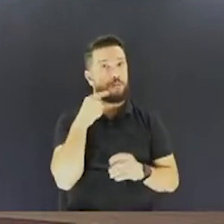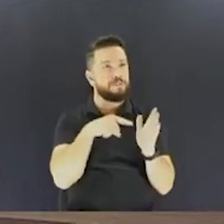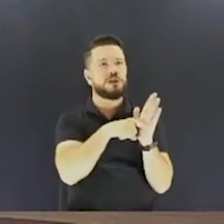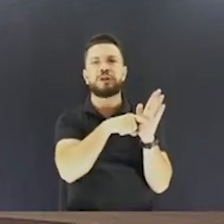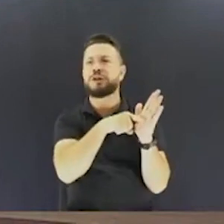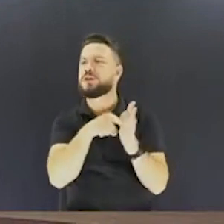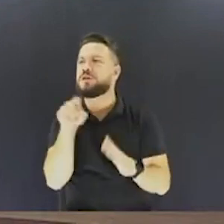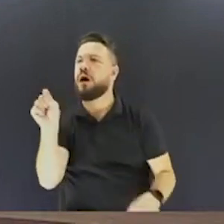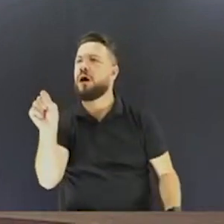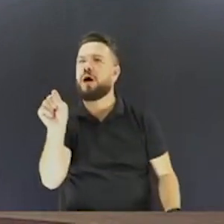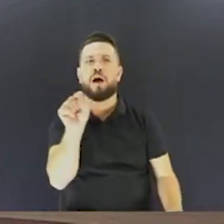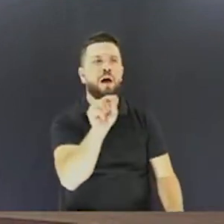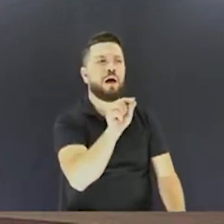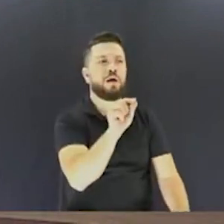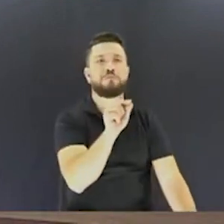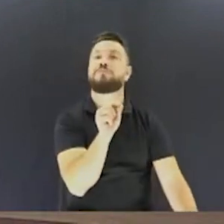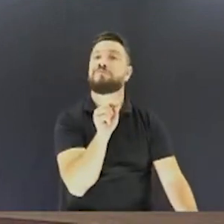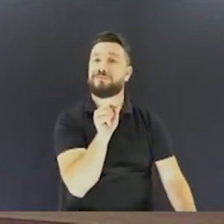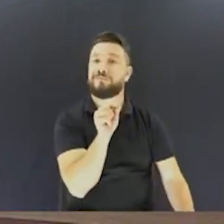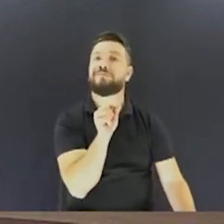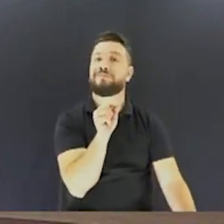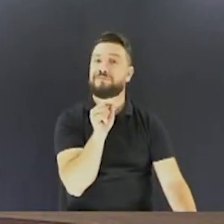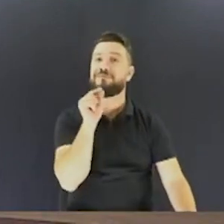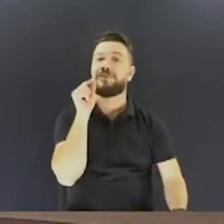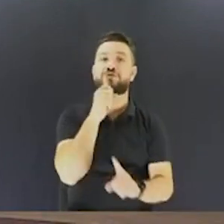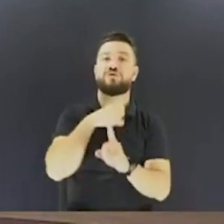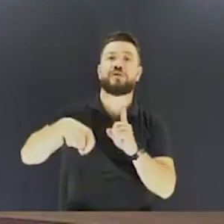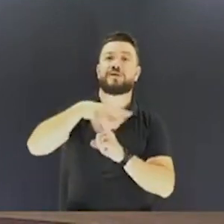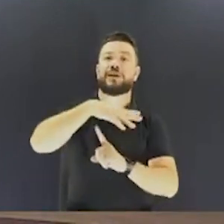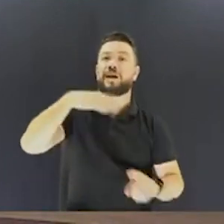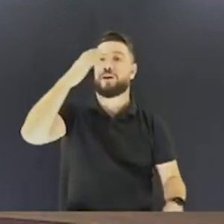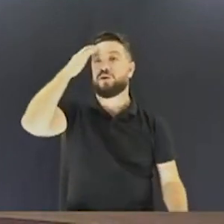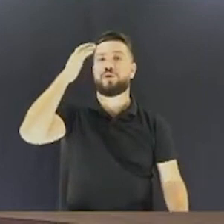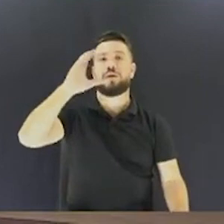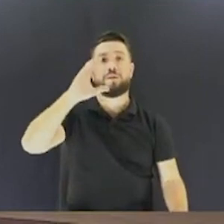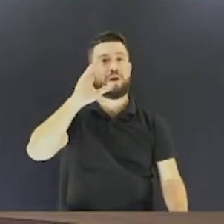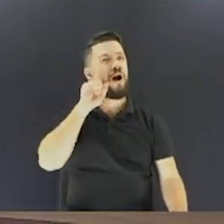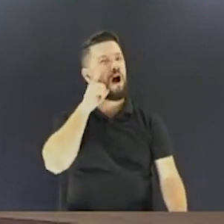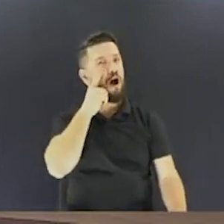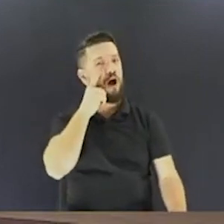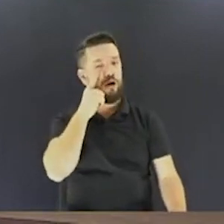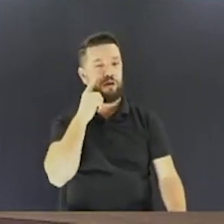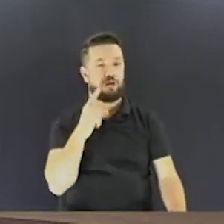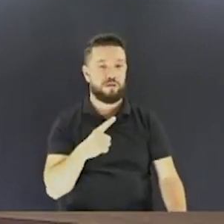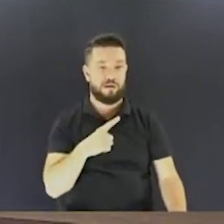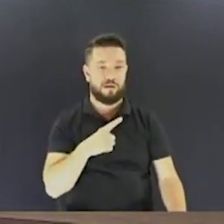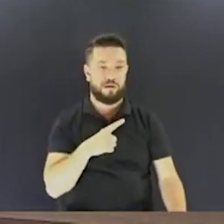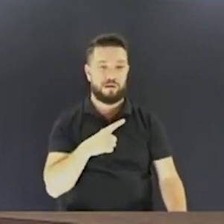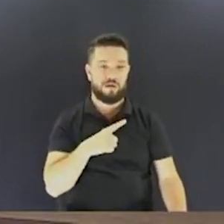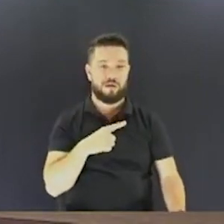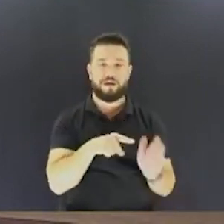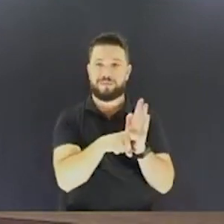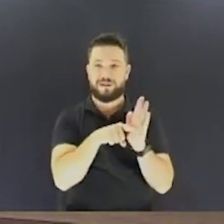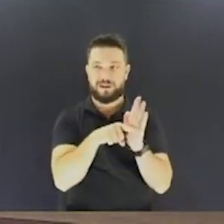justamente o que mostra a sociedade curitibana lá fora. Eu arrisco dizer, segundo até uma vez o Murilo da Paraná Pesquisa tinha me falado,